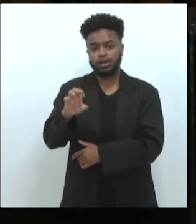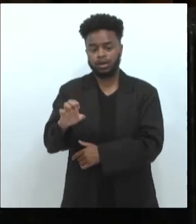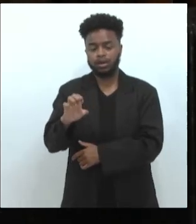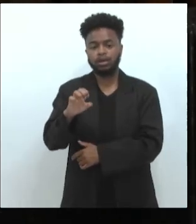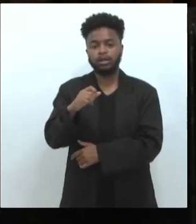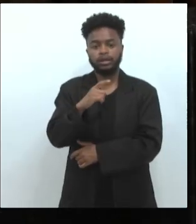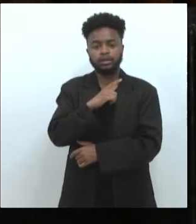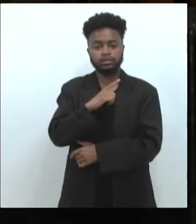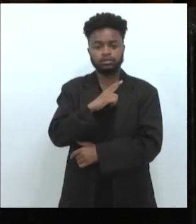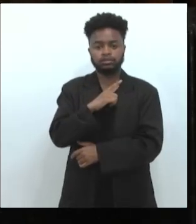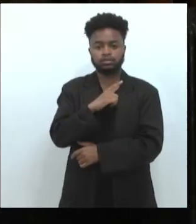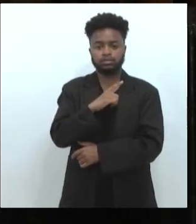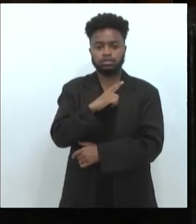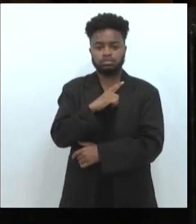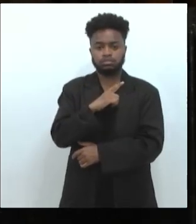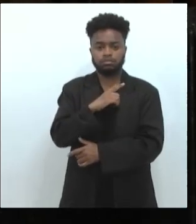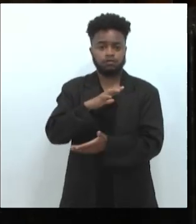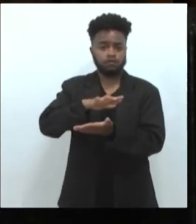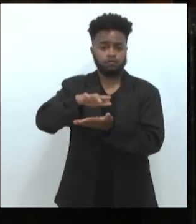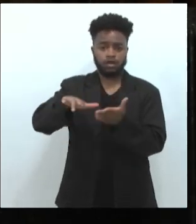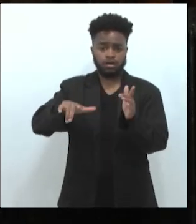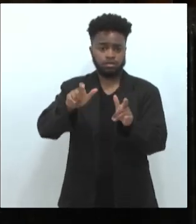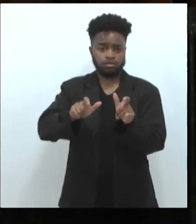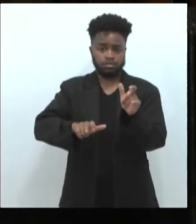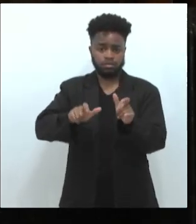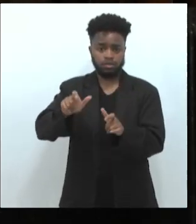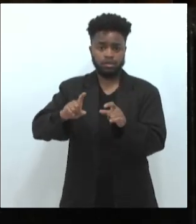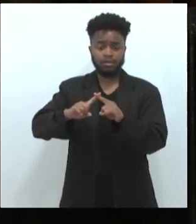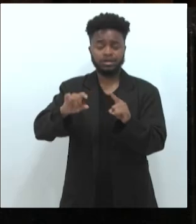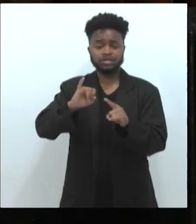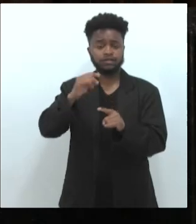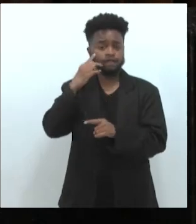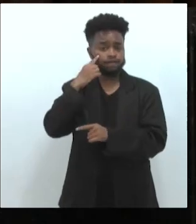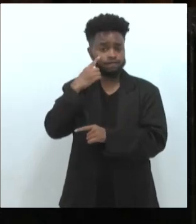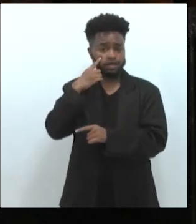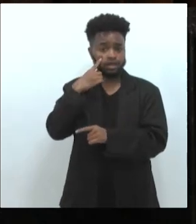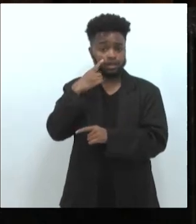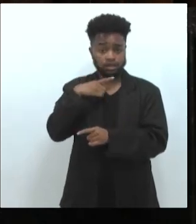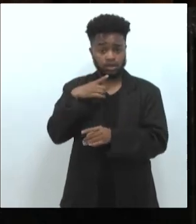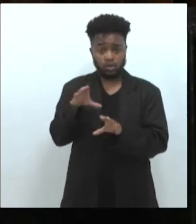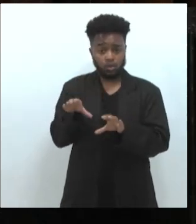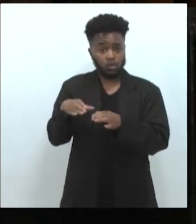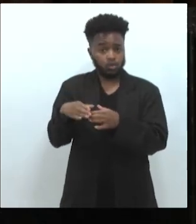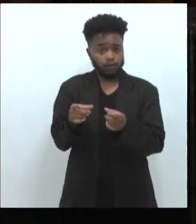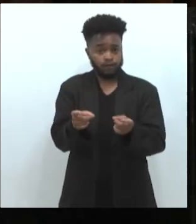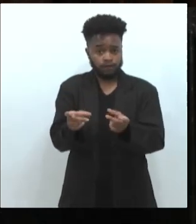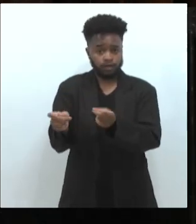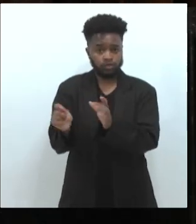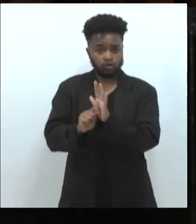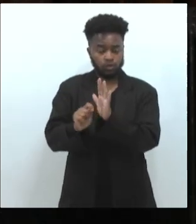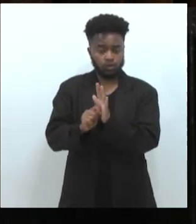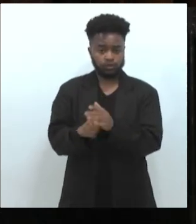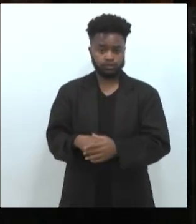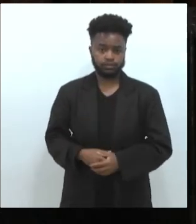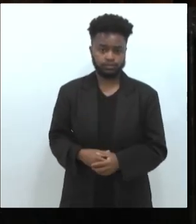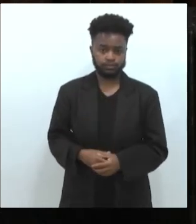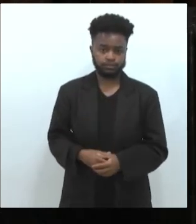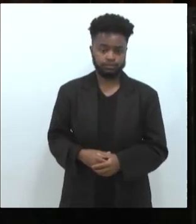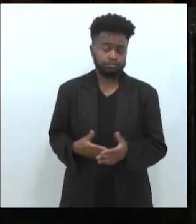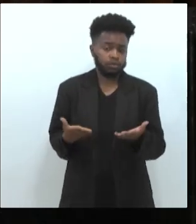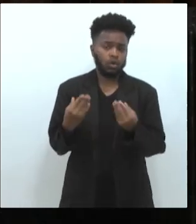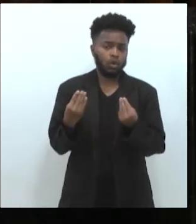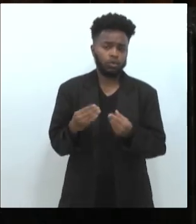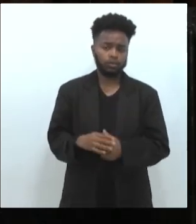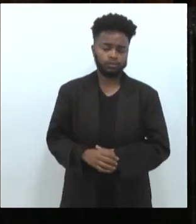batalhão e, se você olhar, tem as barraquinhas da firma vendendo produto. Como